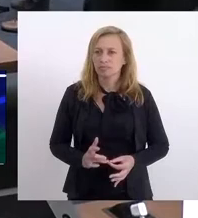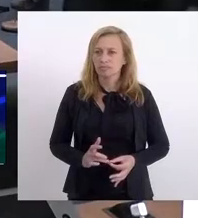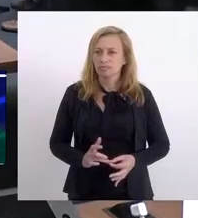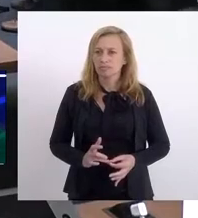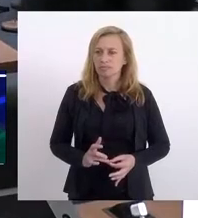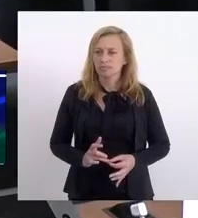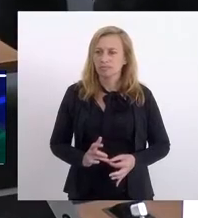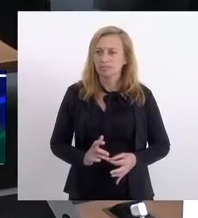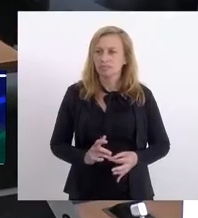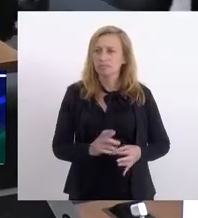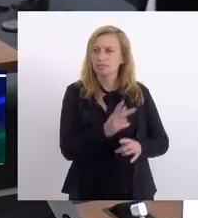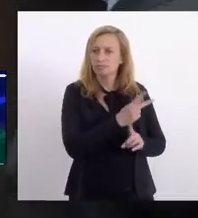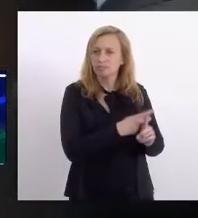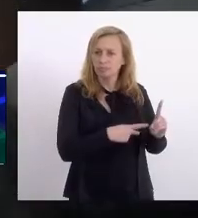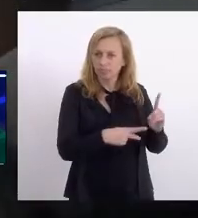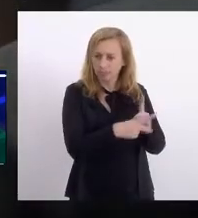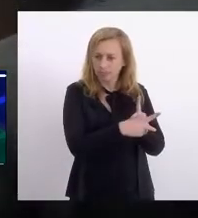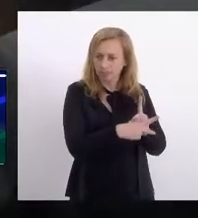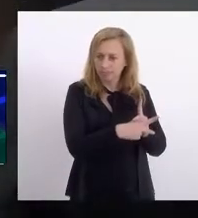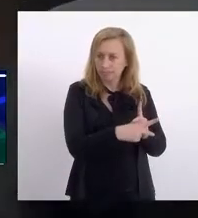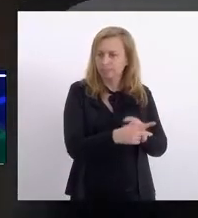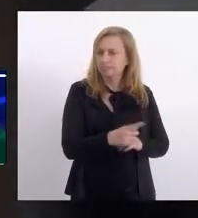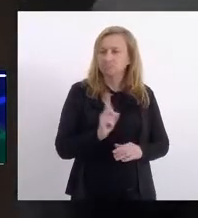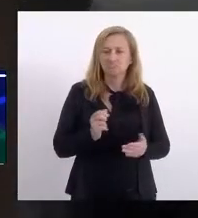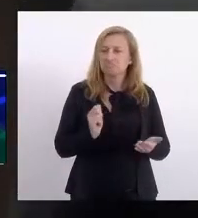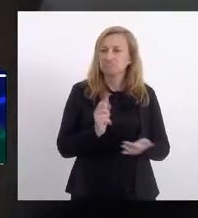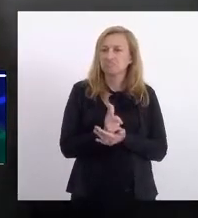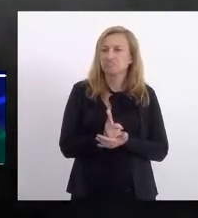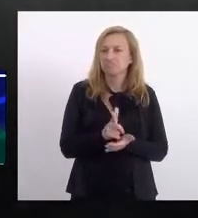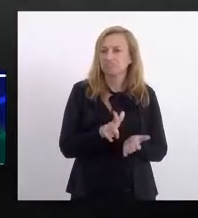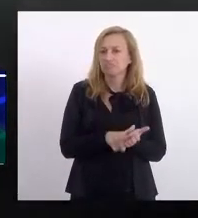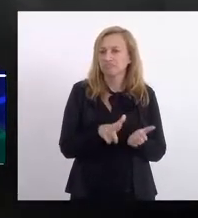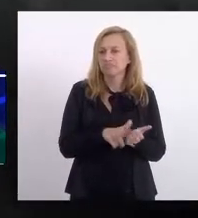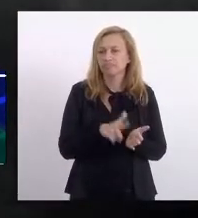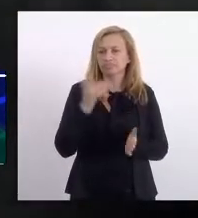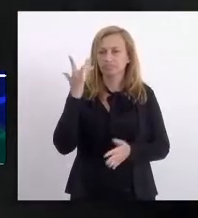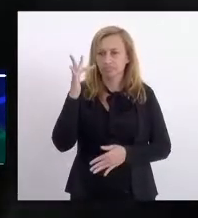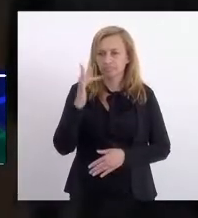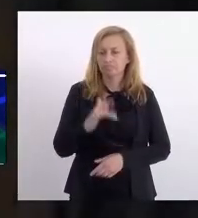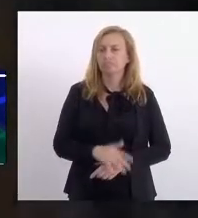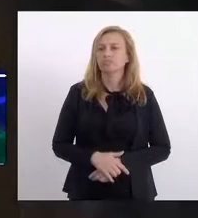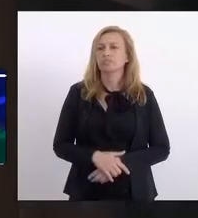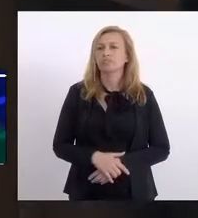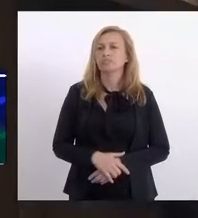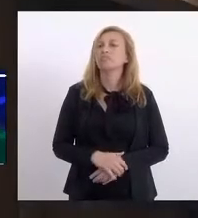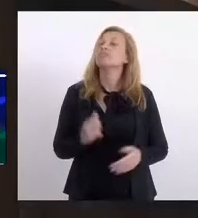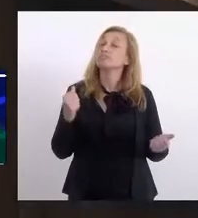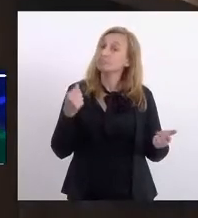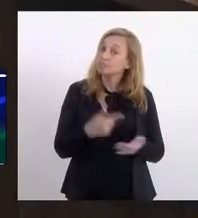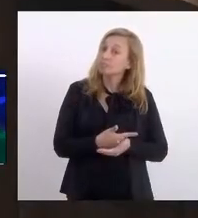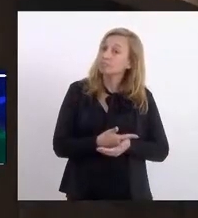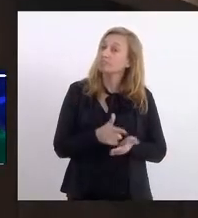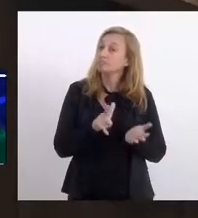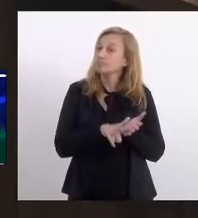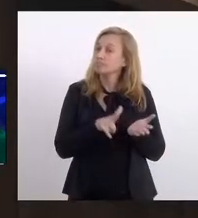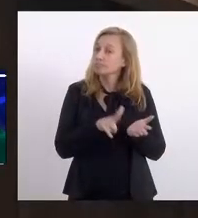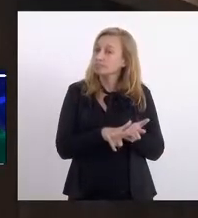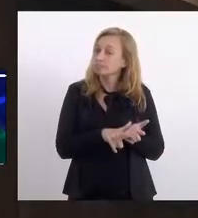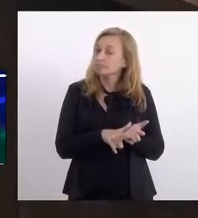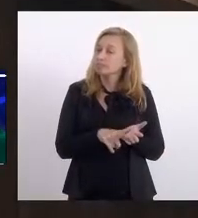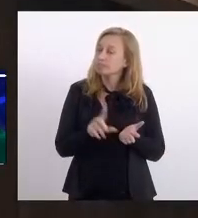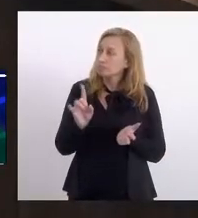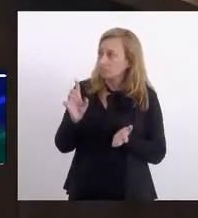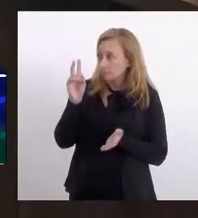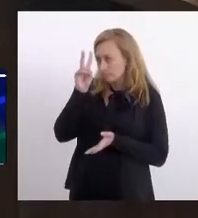O Rio Previdência, ele não paga a folha do Tesouro. Ele paga a folha, só de